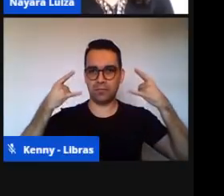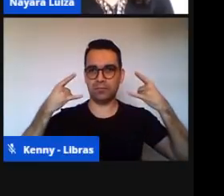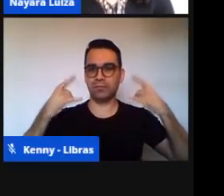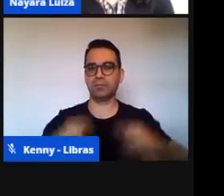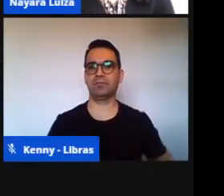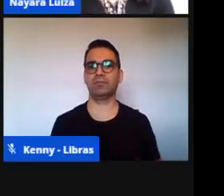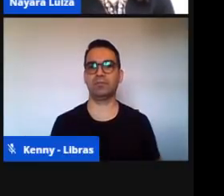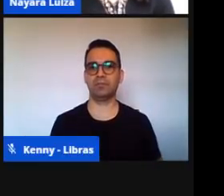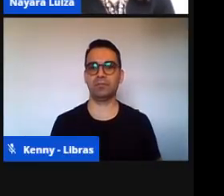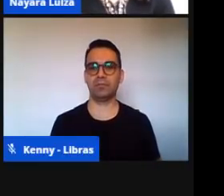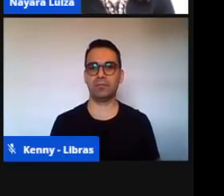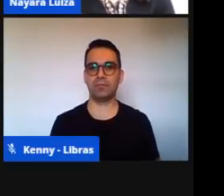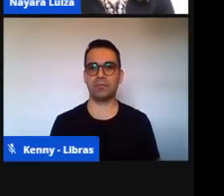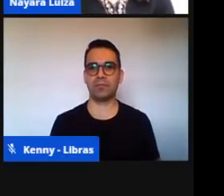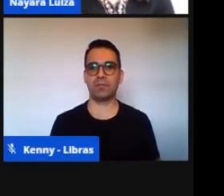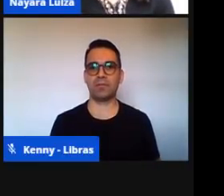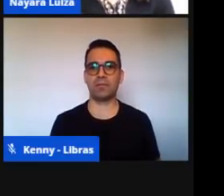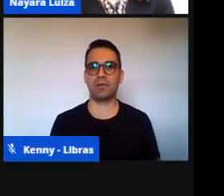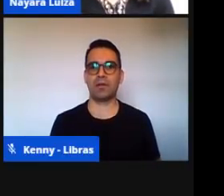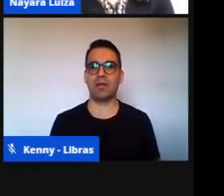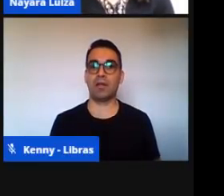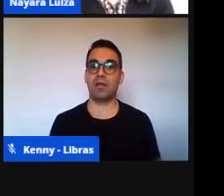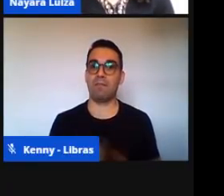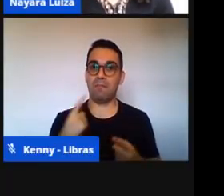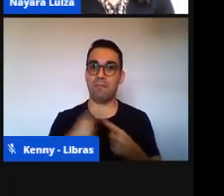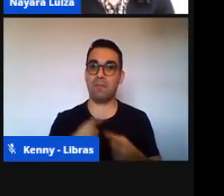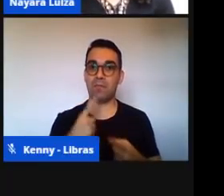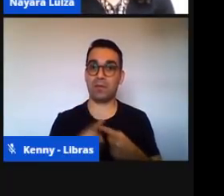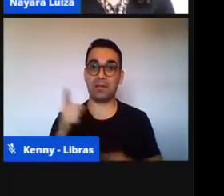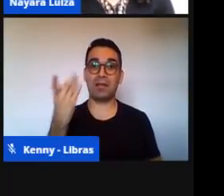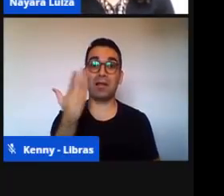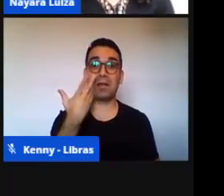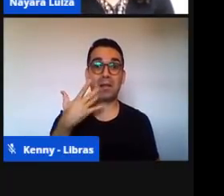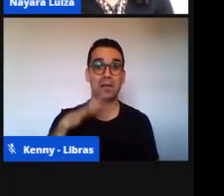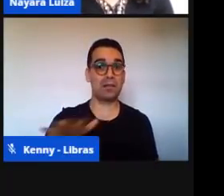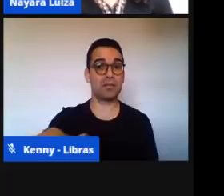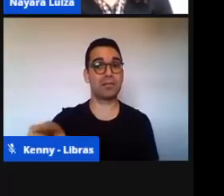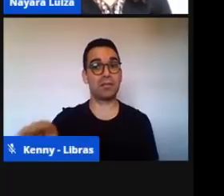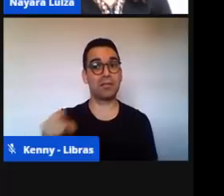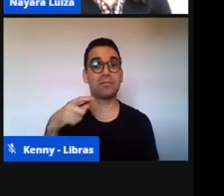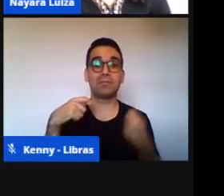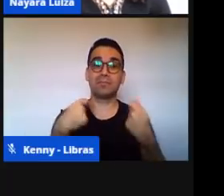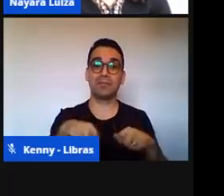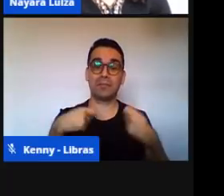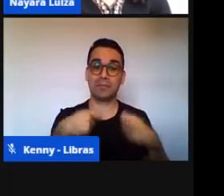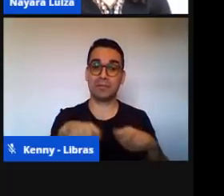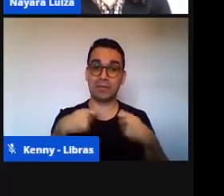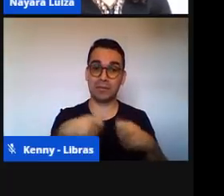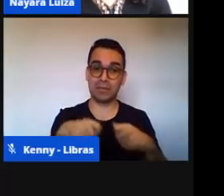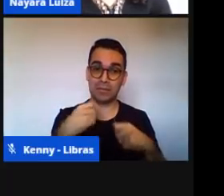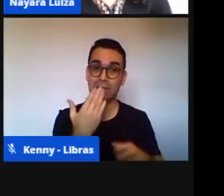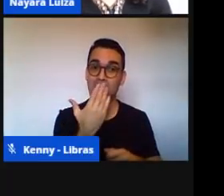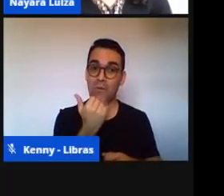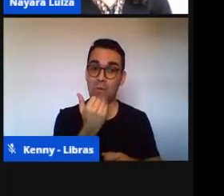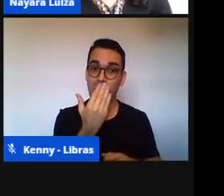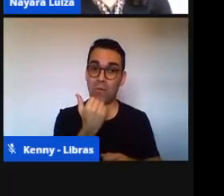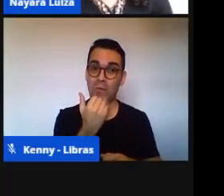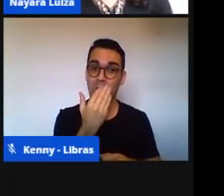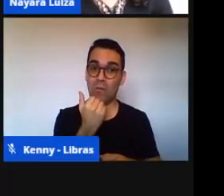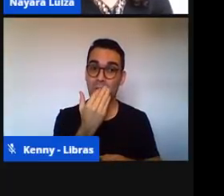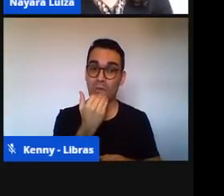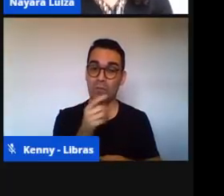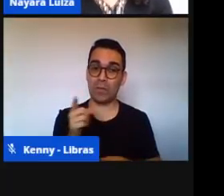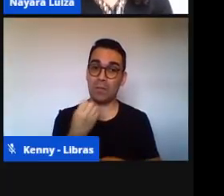alimento com qualidade e segurança para as crianças nas escolas. Lembrar também, né, durante o uso